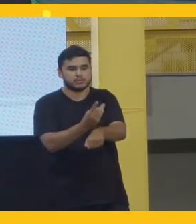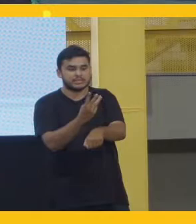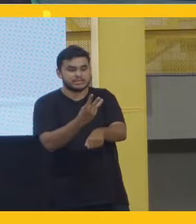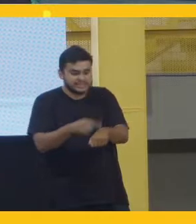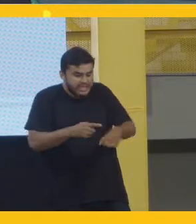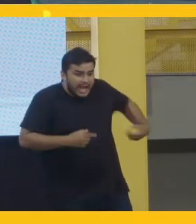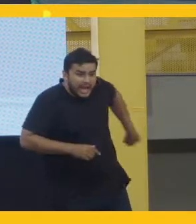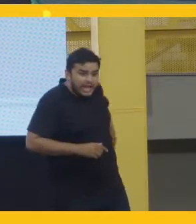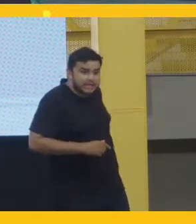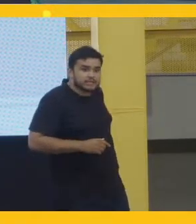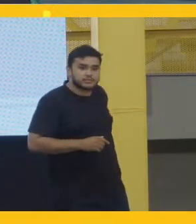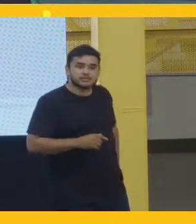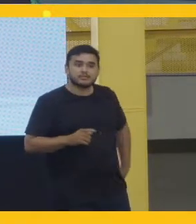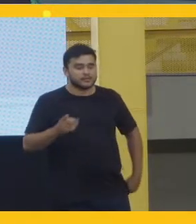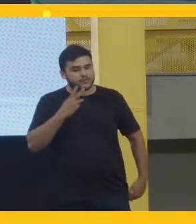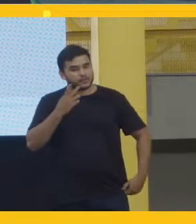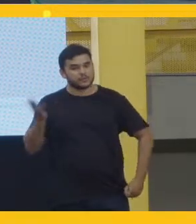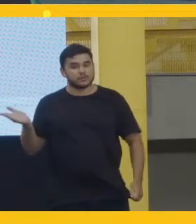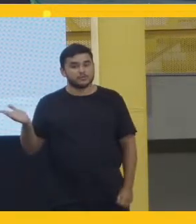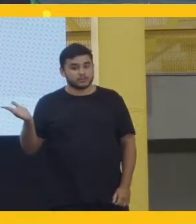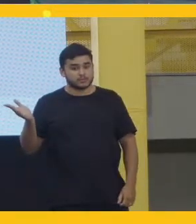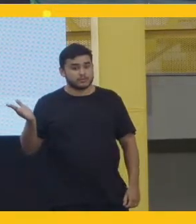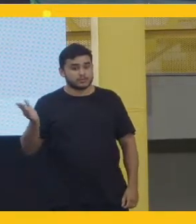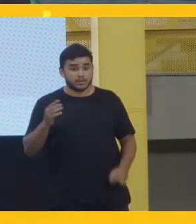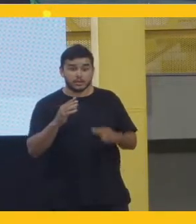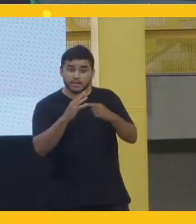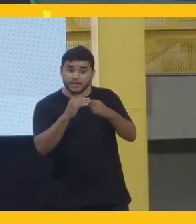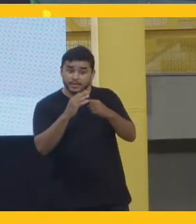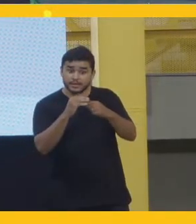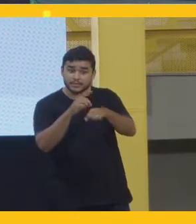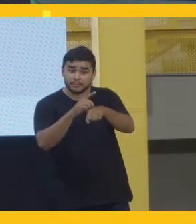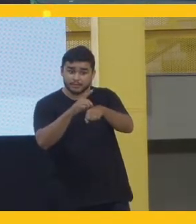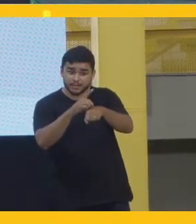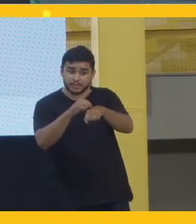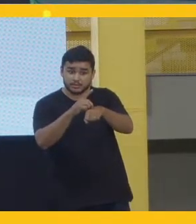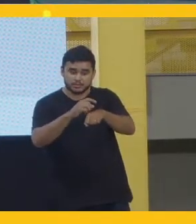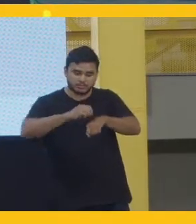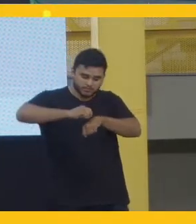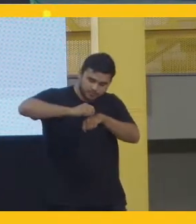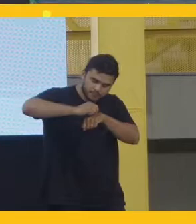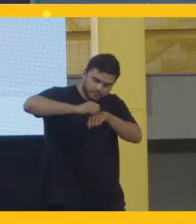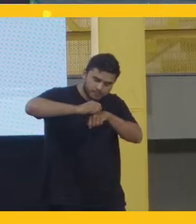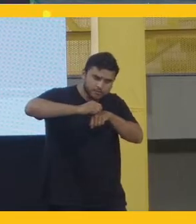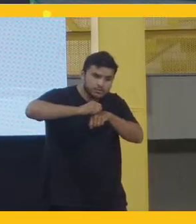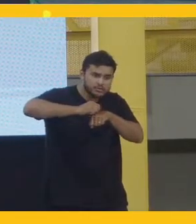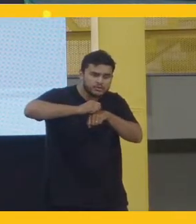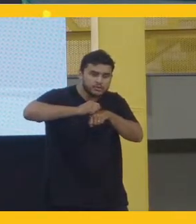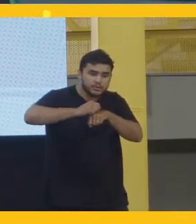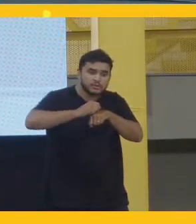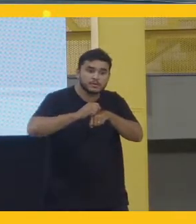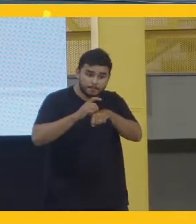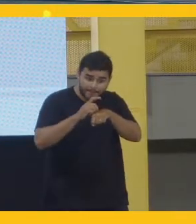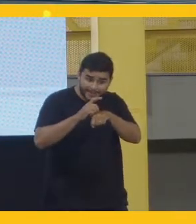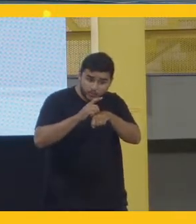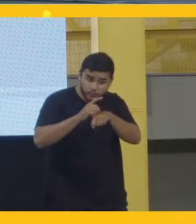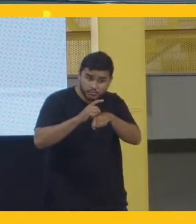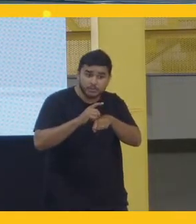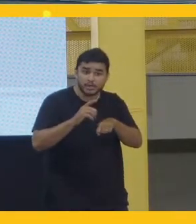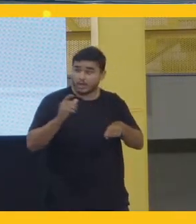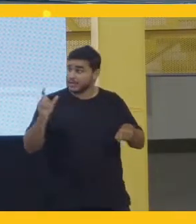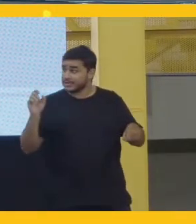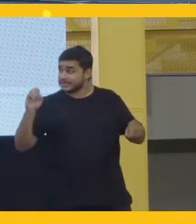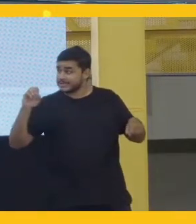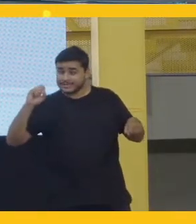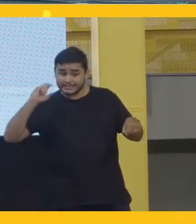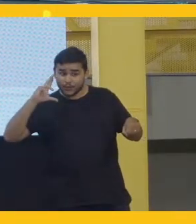ai. Aí você fala, mas por quê? Né? Porque as tintas escuras, o preto, não doeu